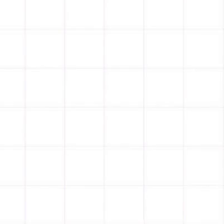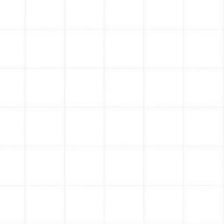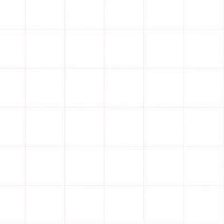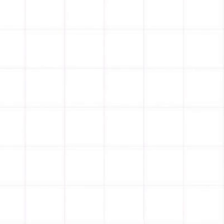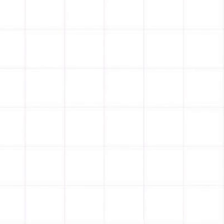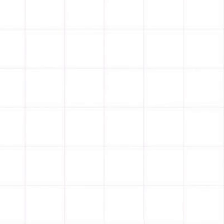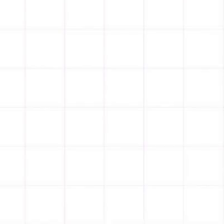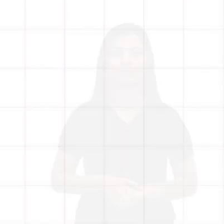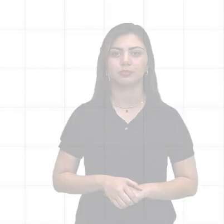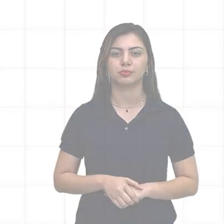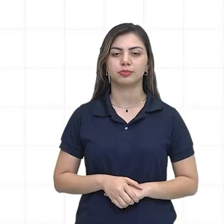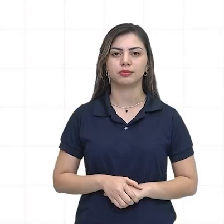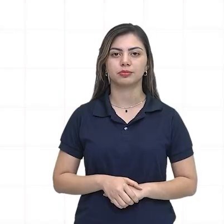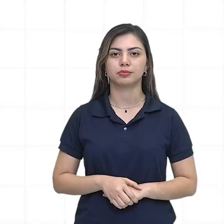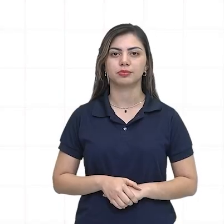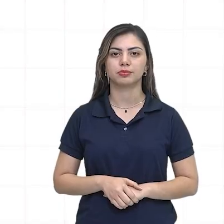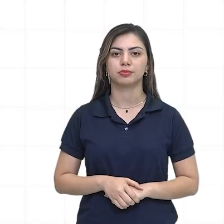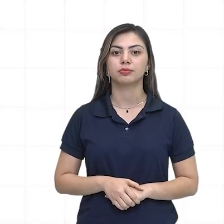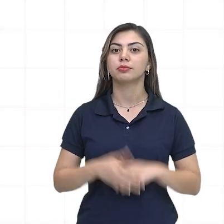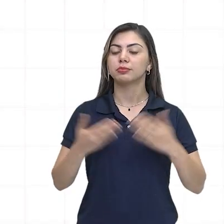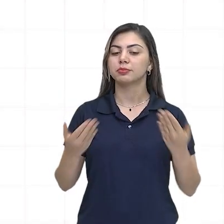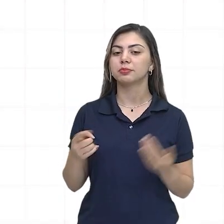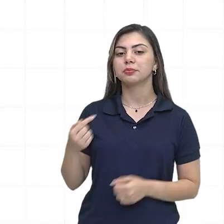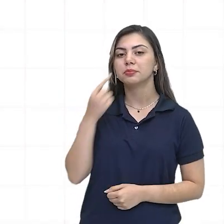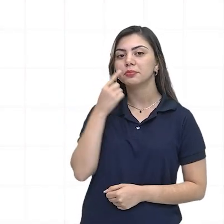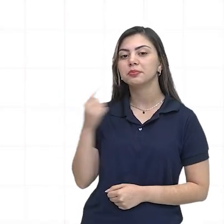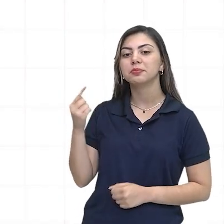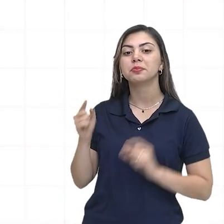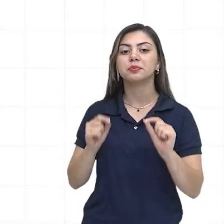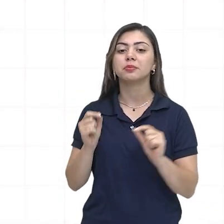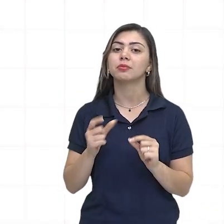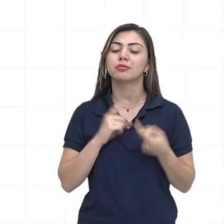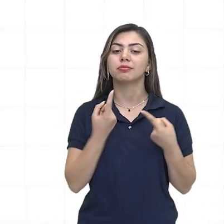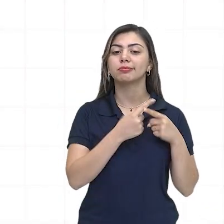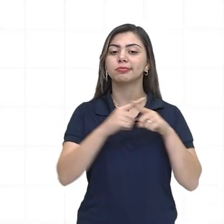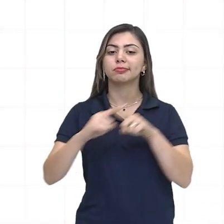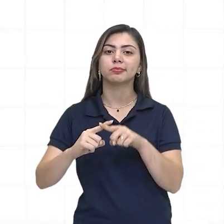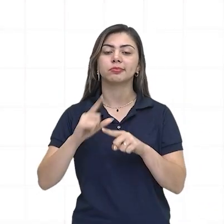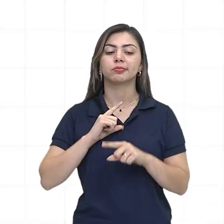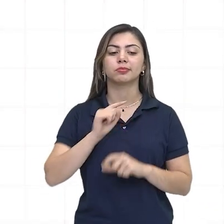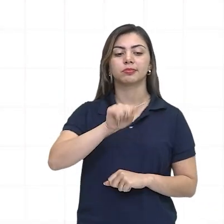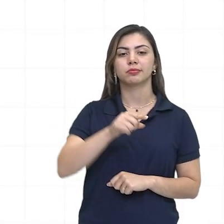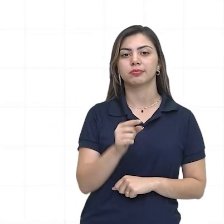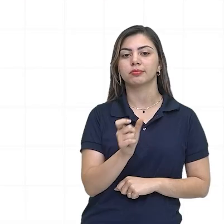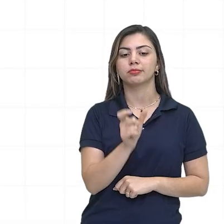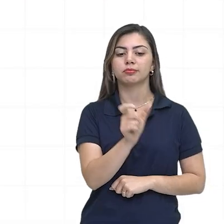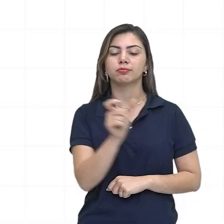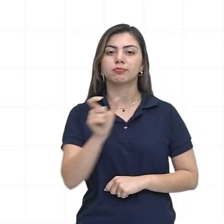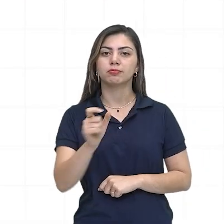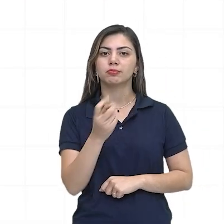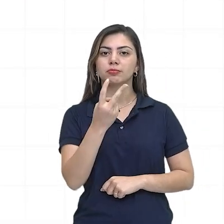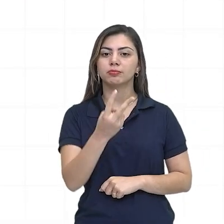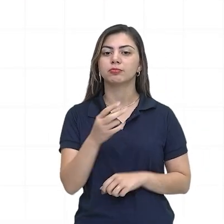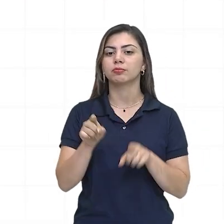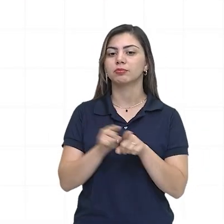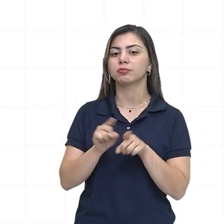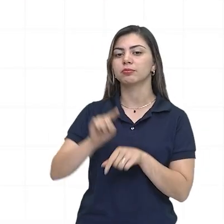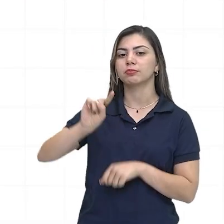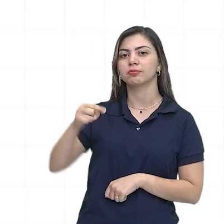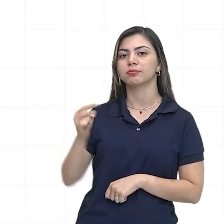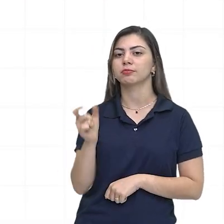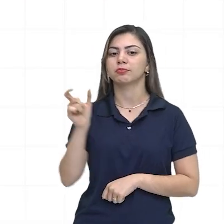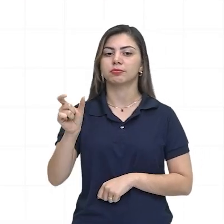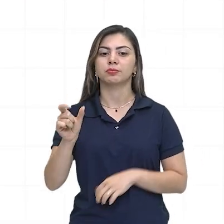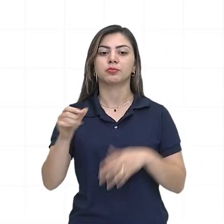multiplicação de um número com 2 casas decimais e outro com uma casa decimal. Então, no resultado,